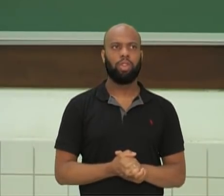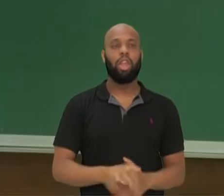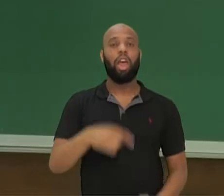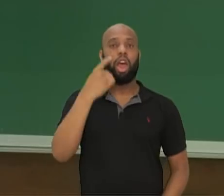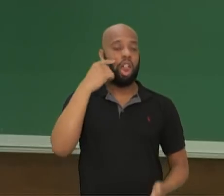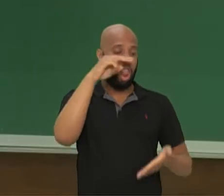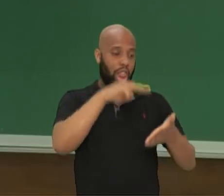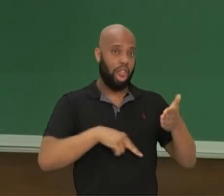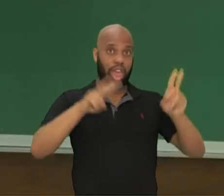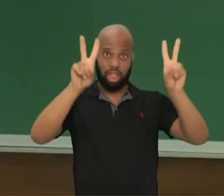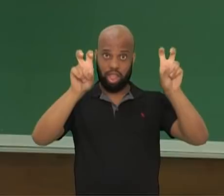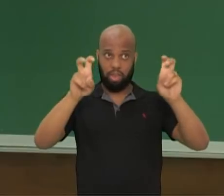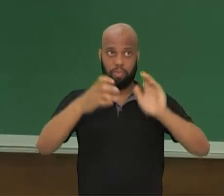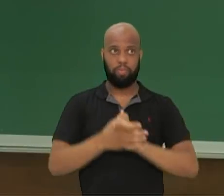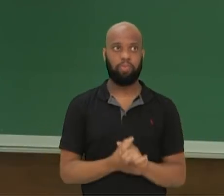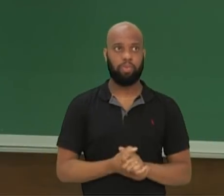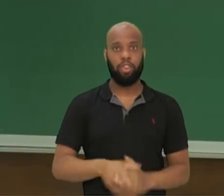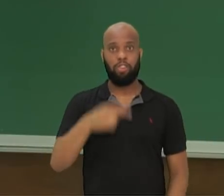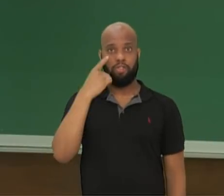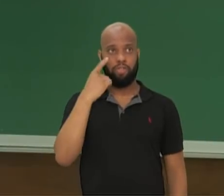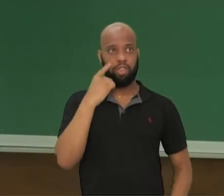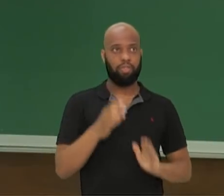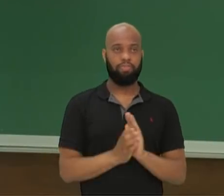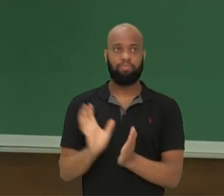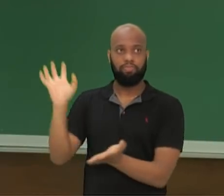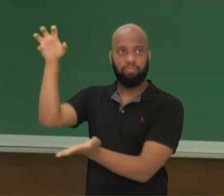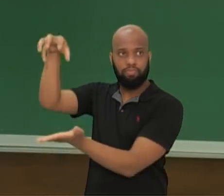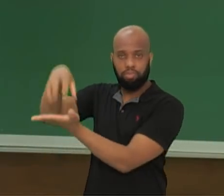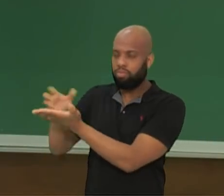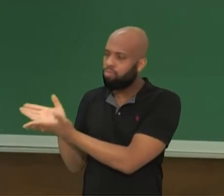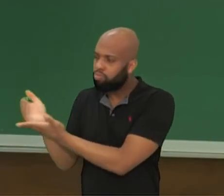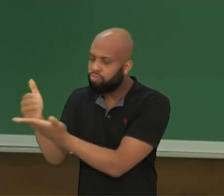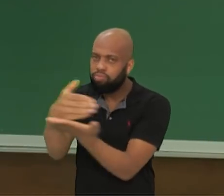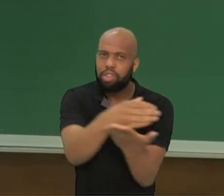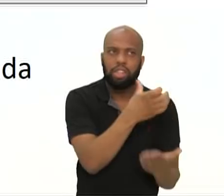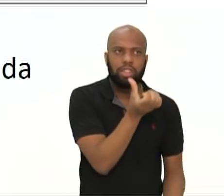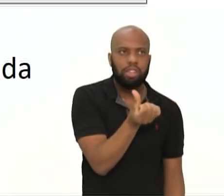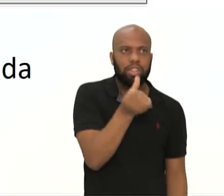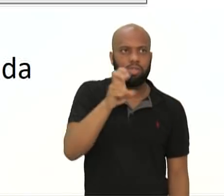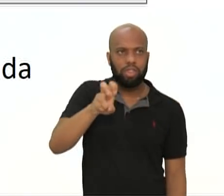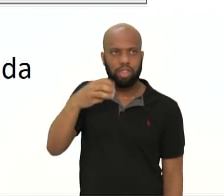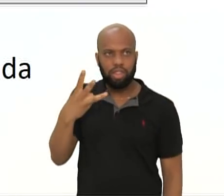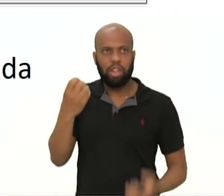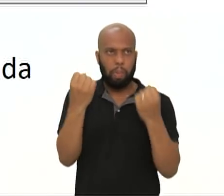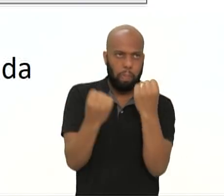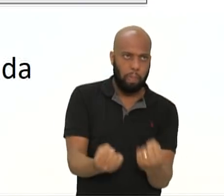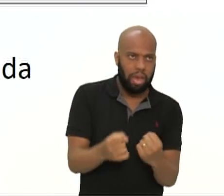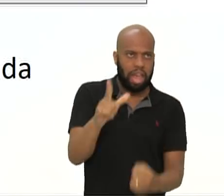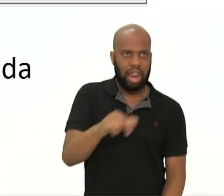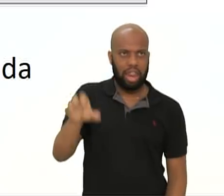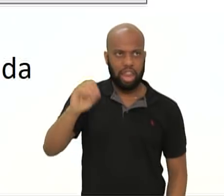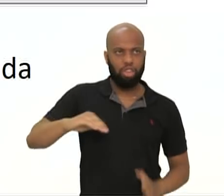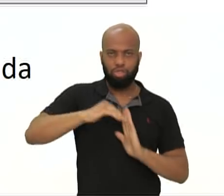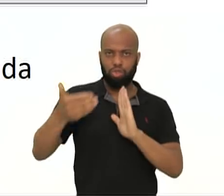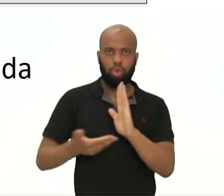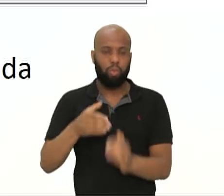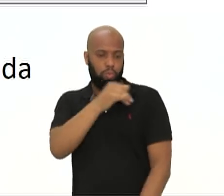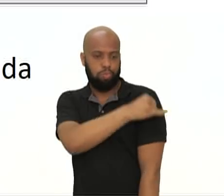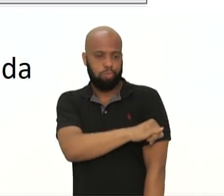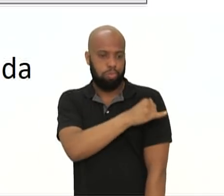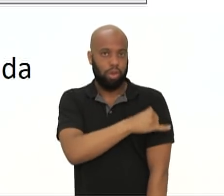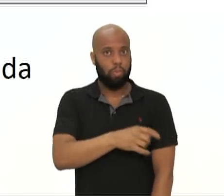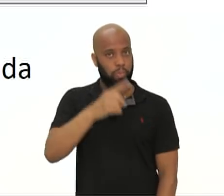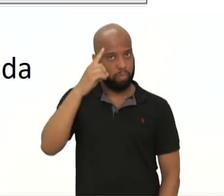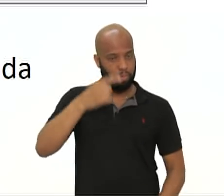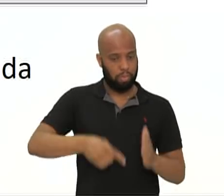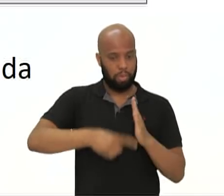Leia o título da notícia. Vejamos. Colurbe recolhe 653 toneladas de lixo em todo o Rio no primeiro dia